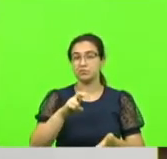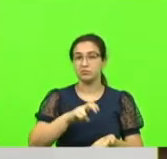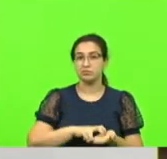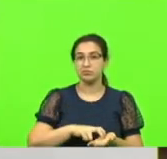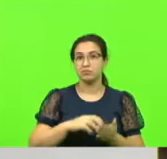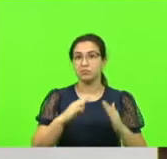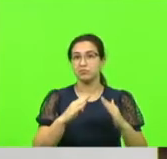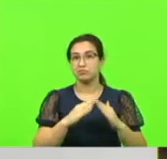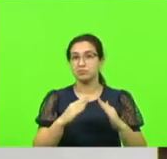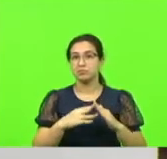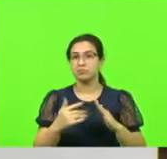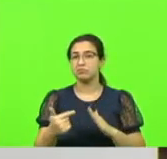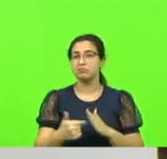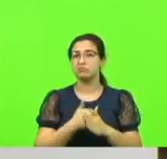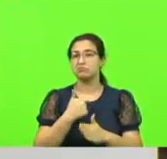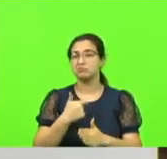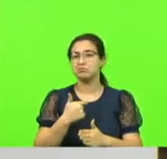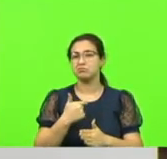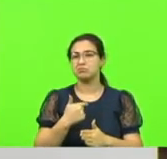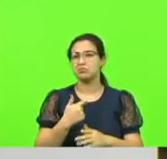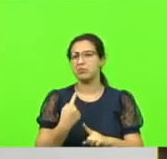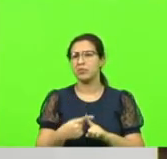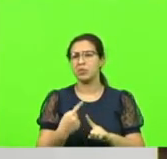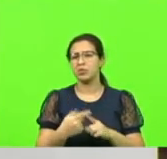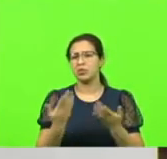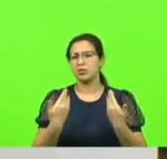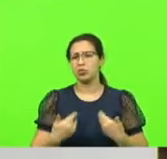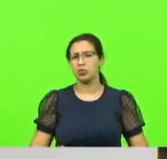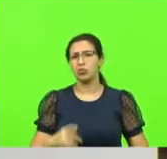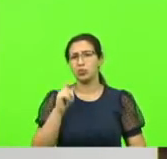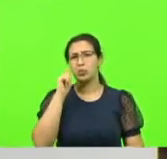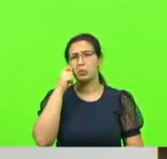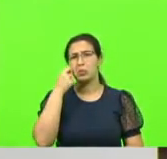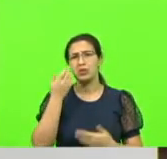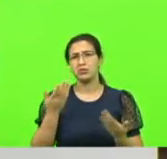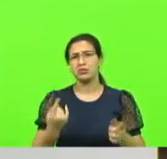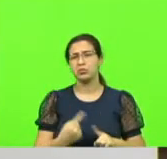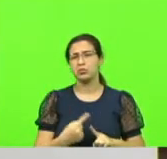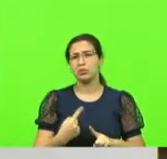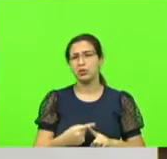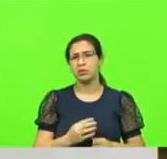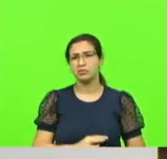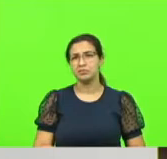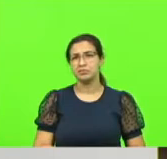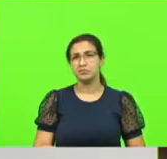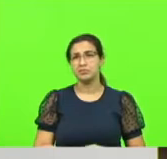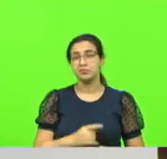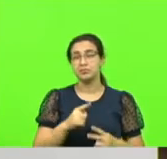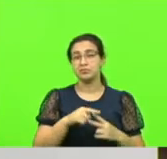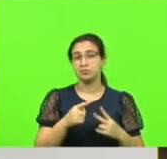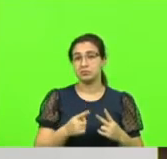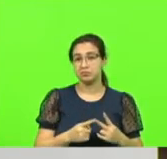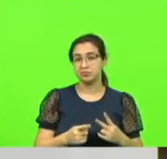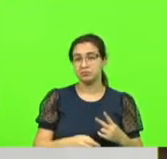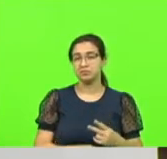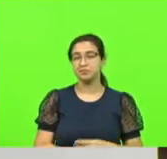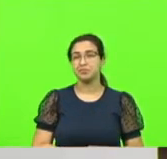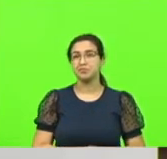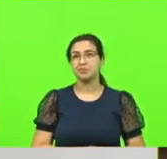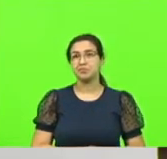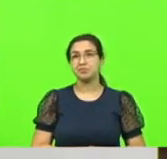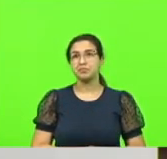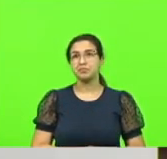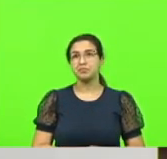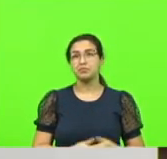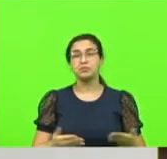perguntaram: por que você está de luto, deputado Floriano? Por duas razões.